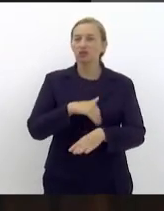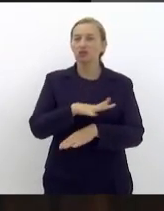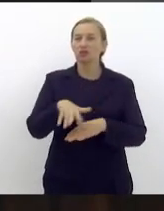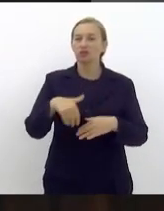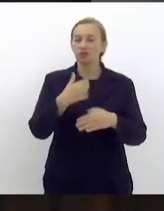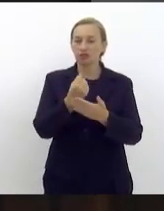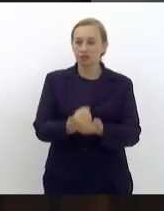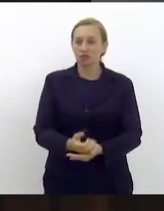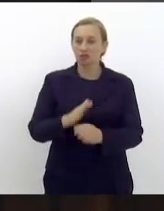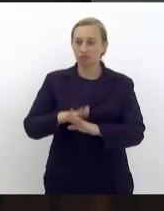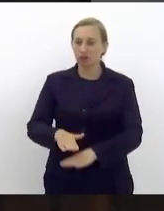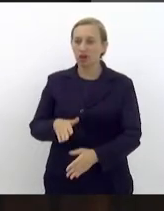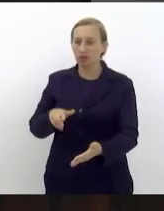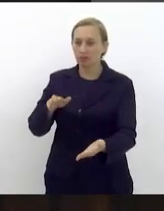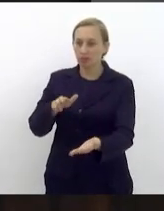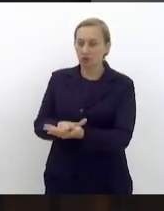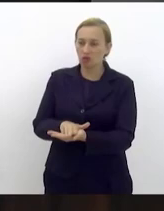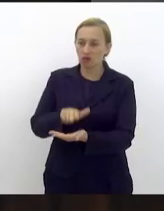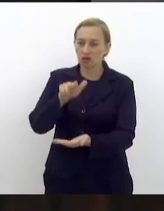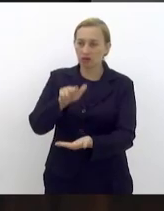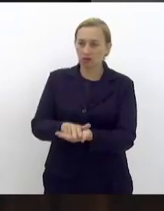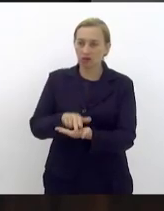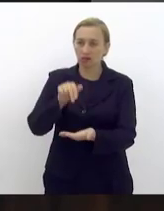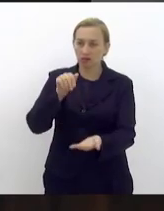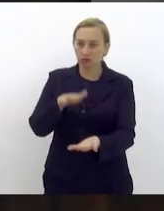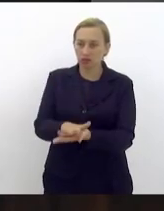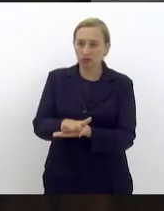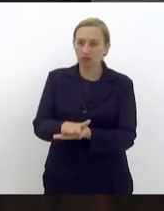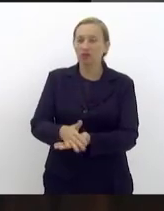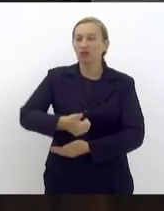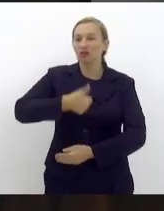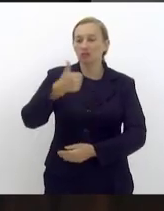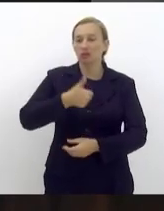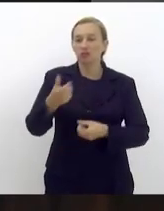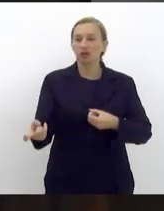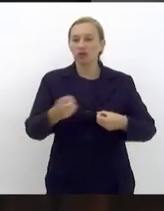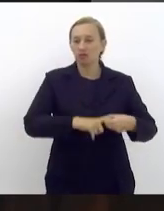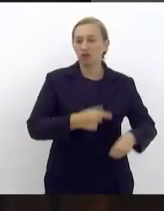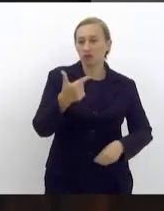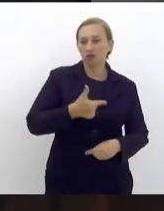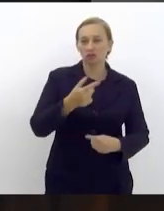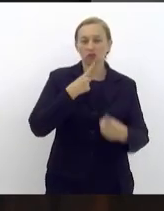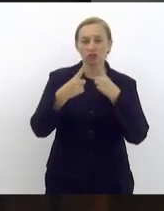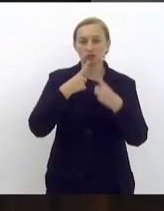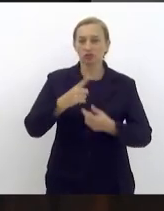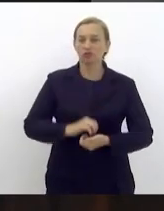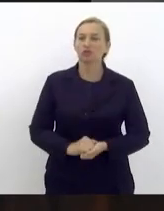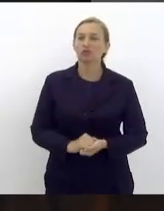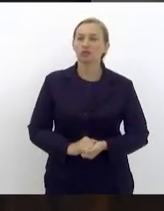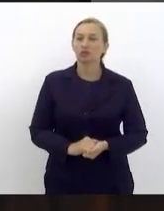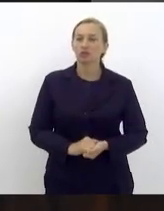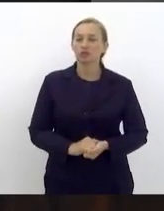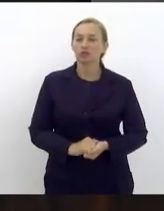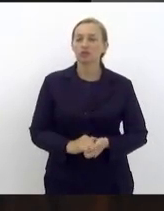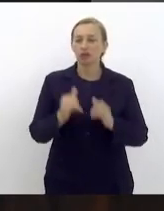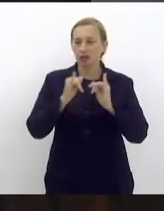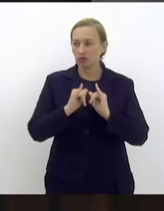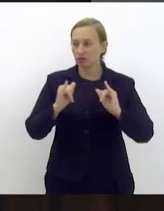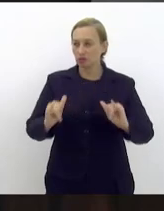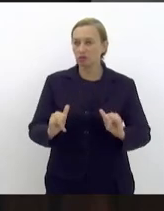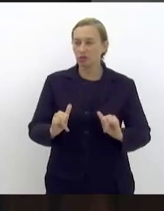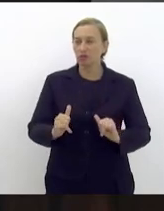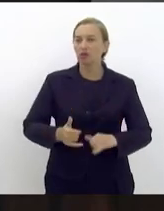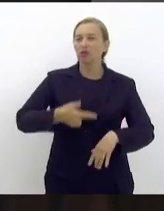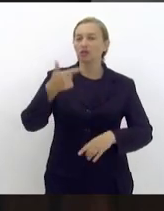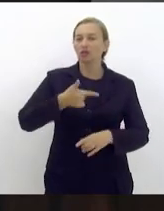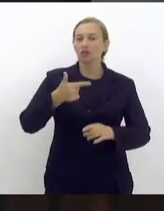que aprovam, permaneçam como estão. Aprovado em primeira, retorna em segunda. Anuncio, em